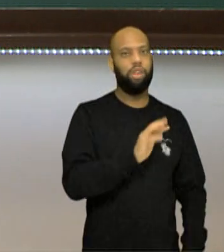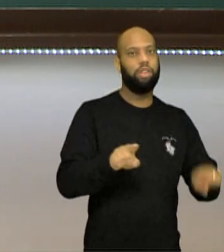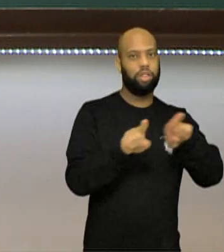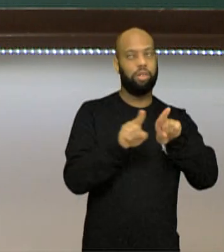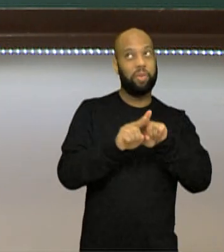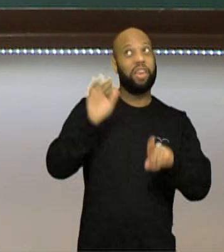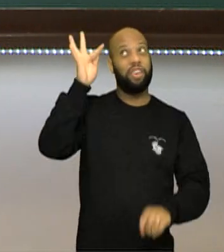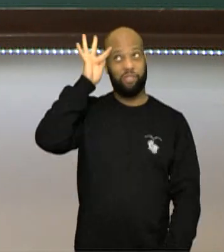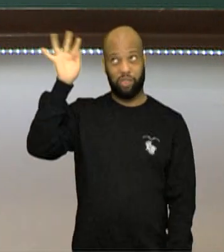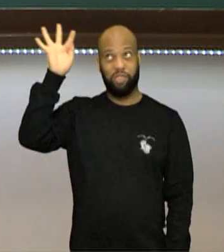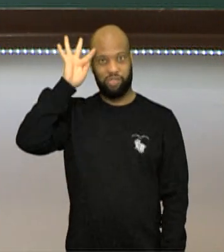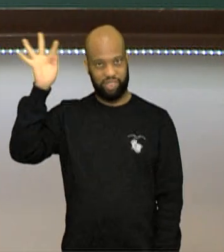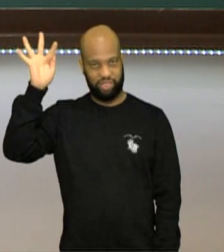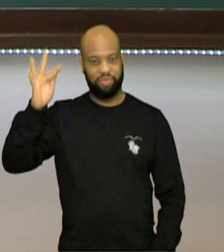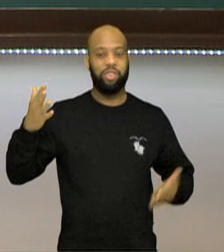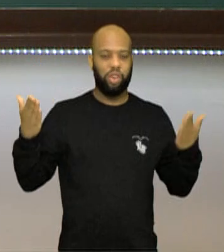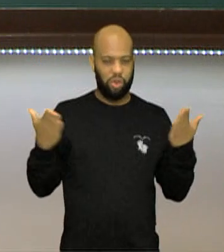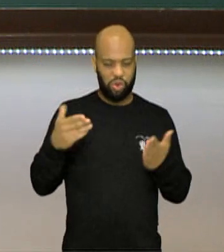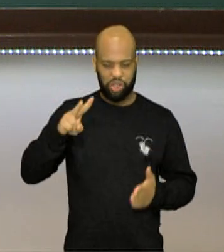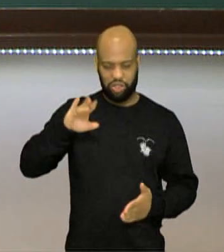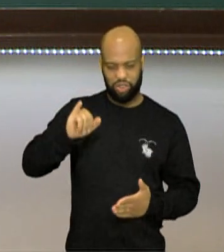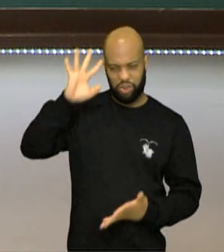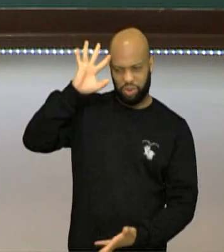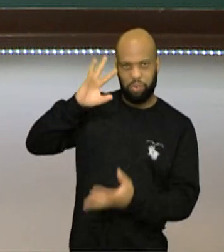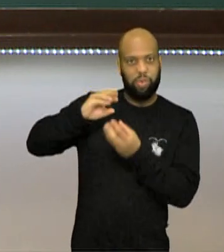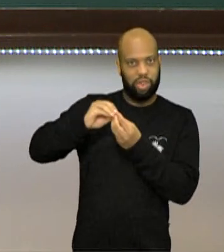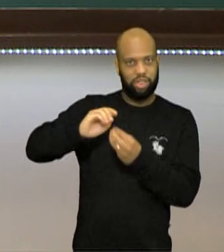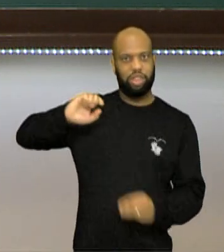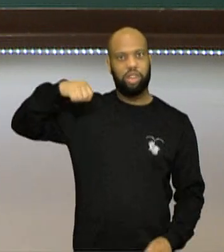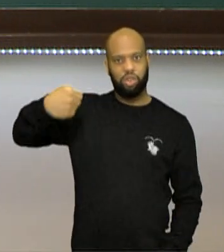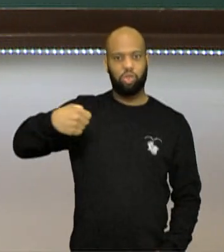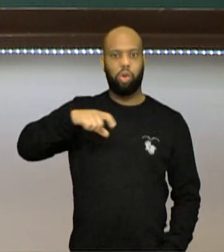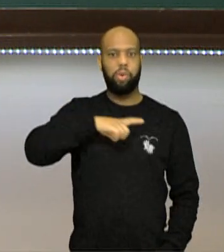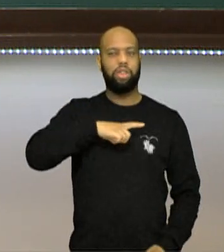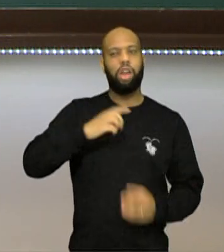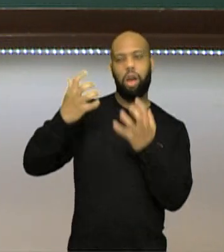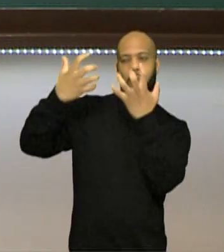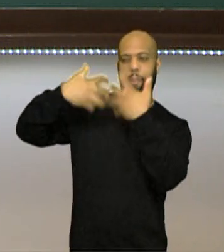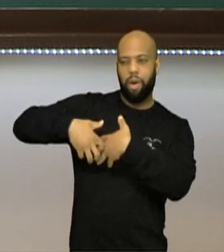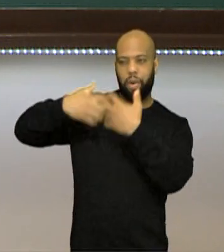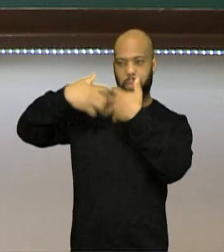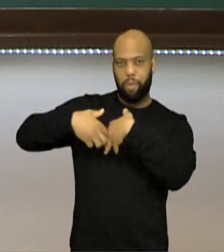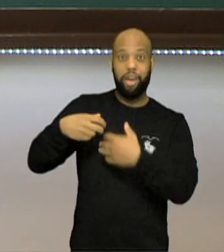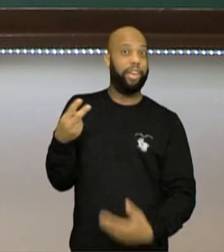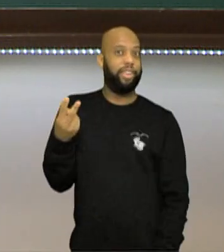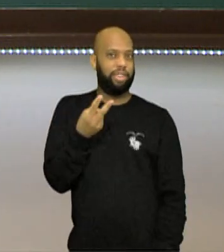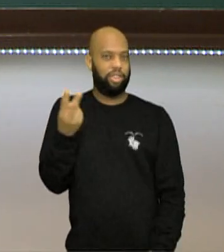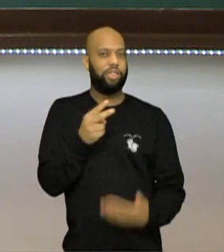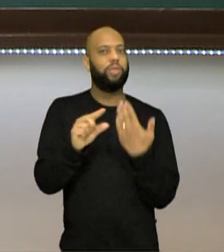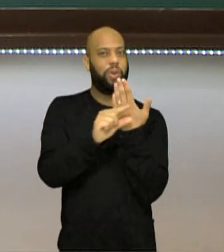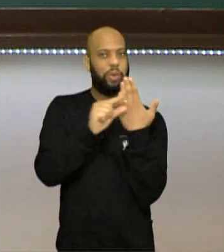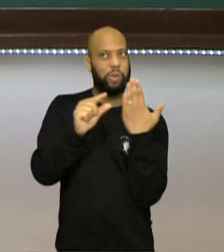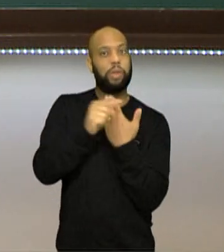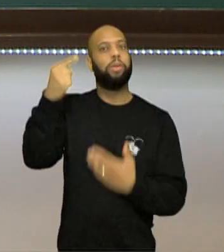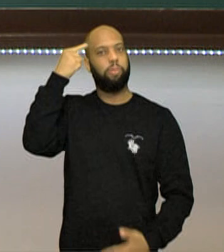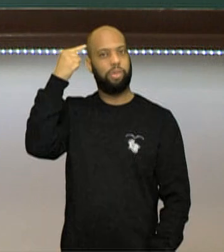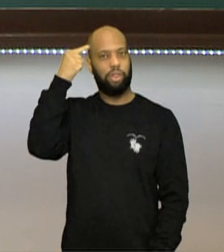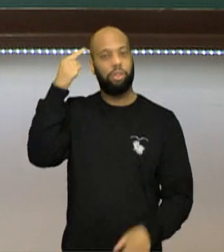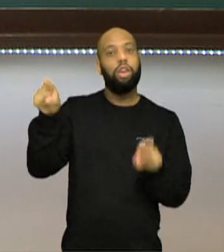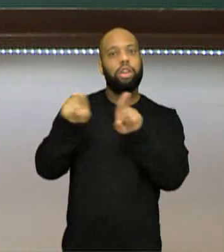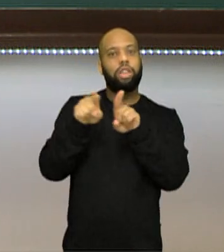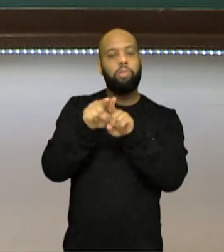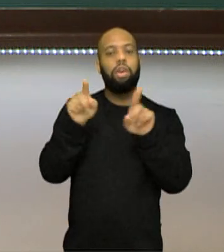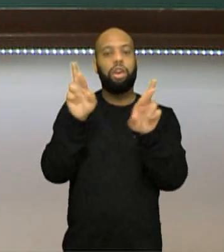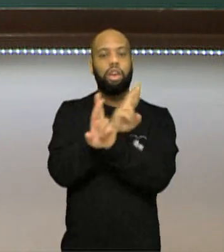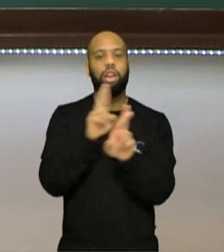a filosofia. Vamos entender um pouquinho as reflexões de Nietzsche e Freud e a